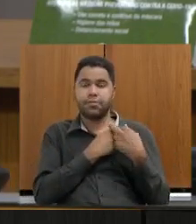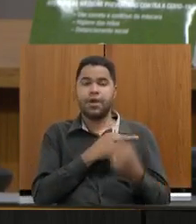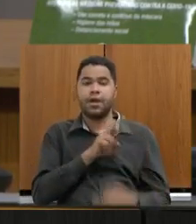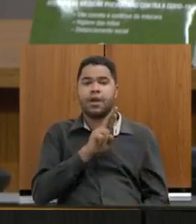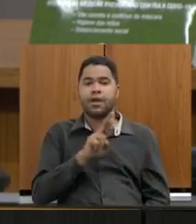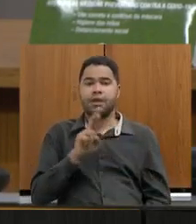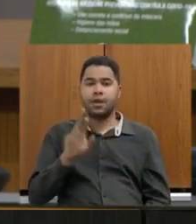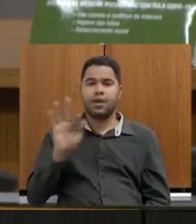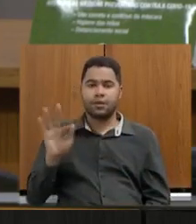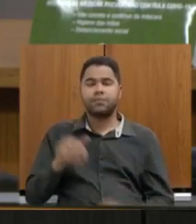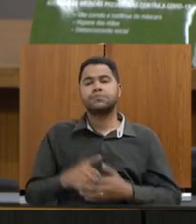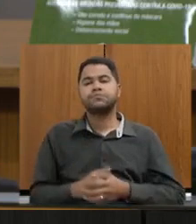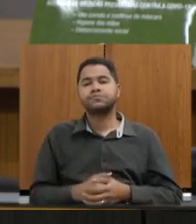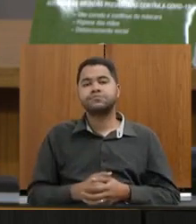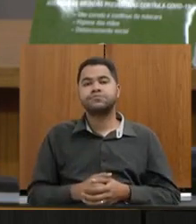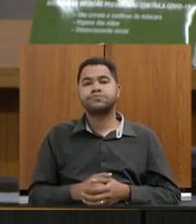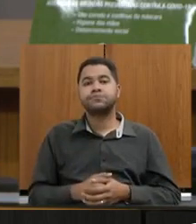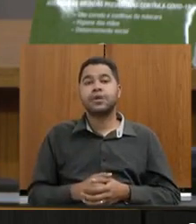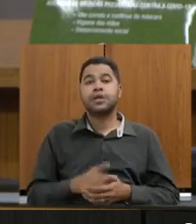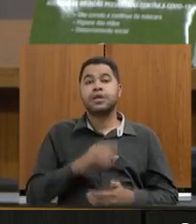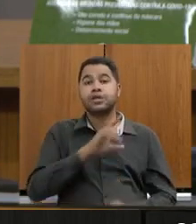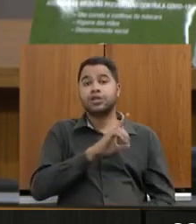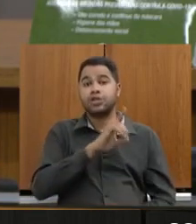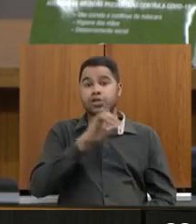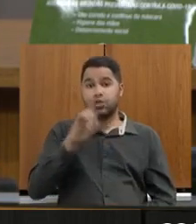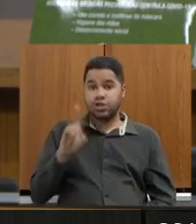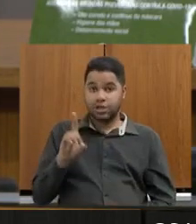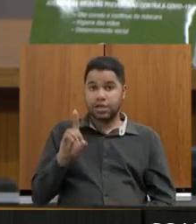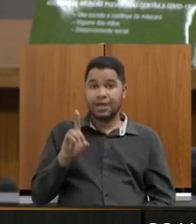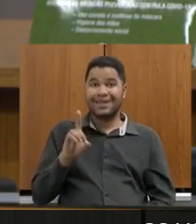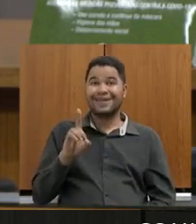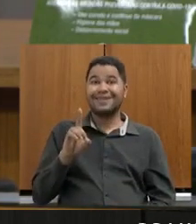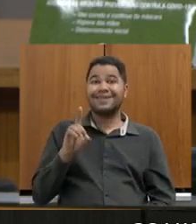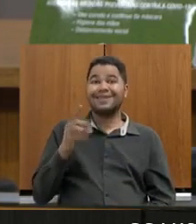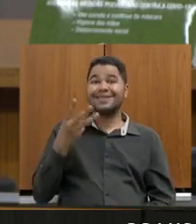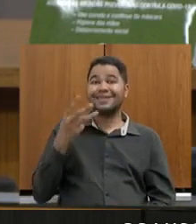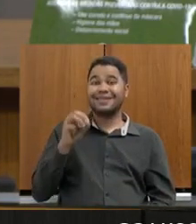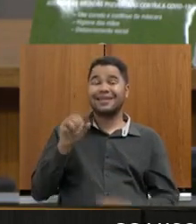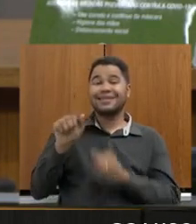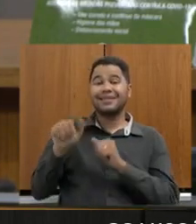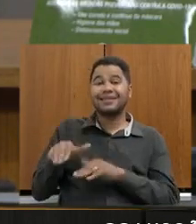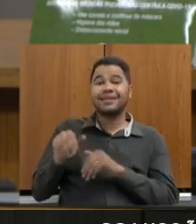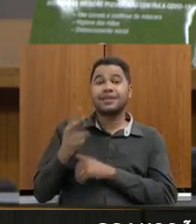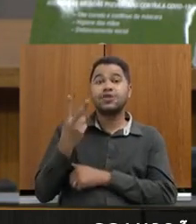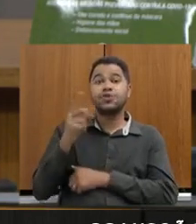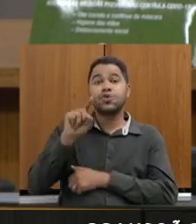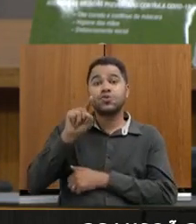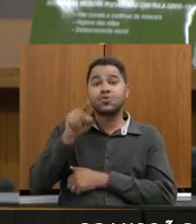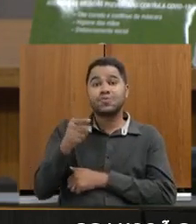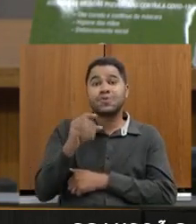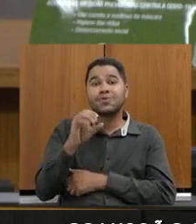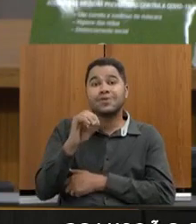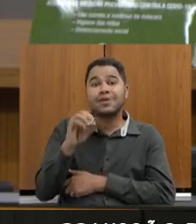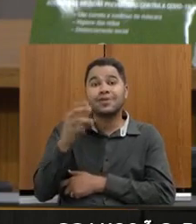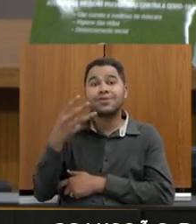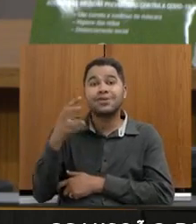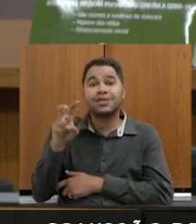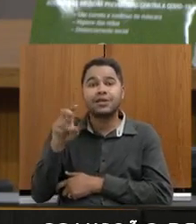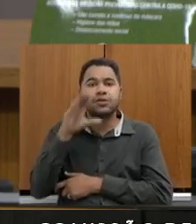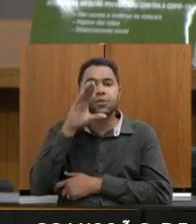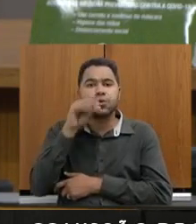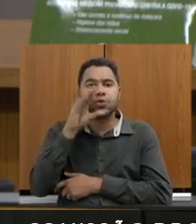naquele dia trinta de setembro de 2015 nós tínhamos 12 mil 035